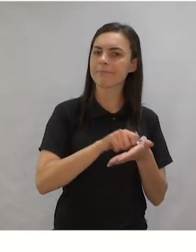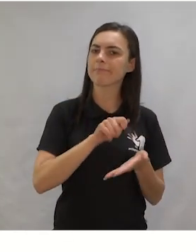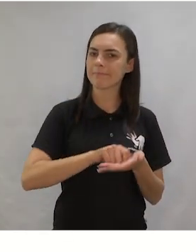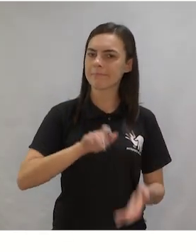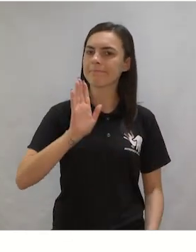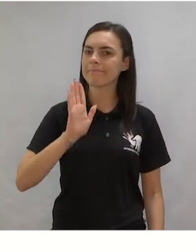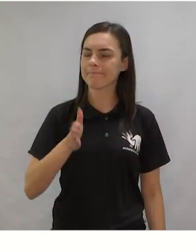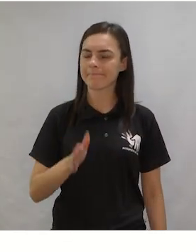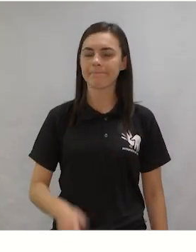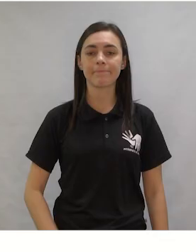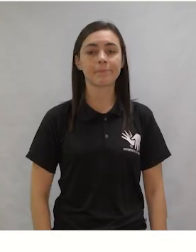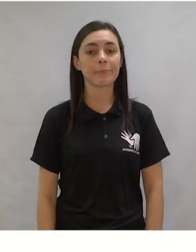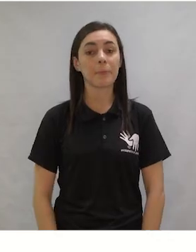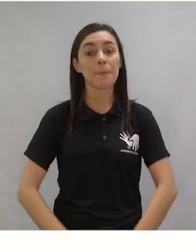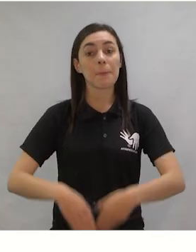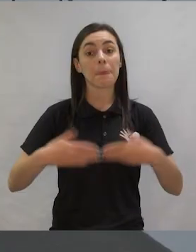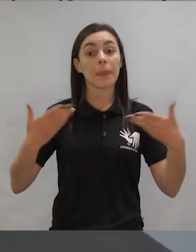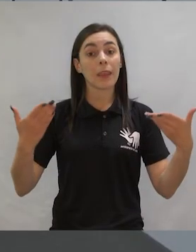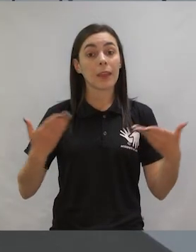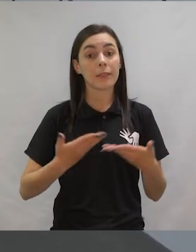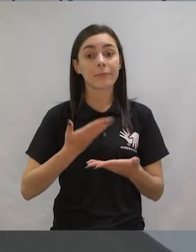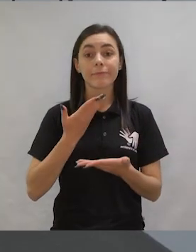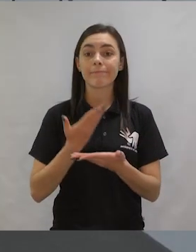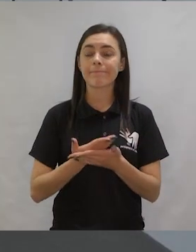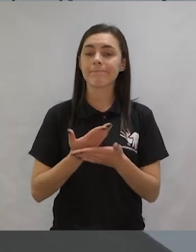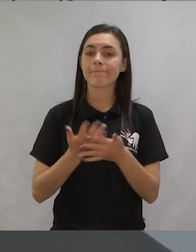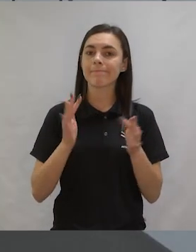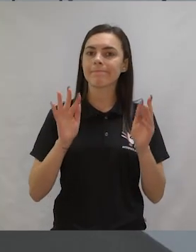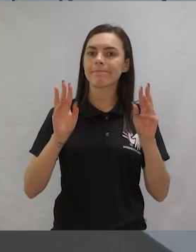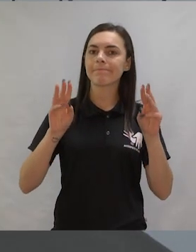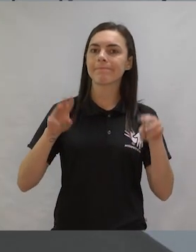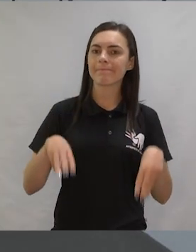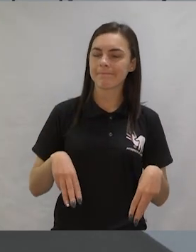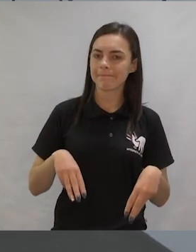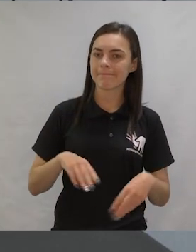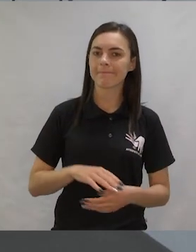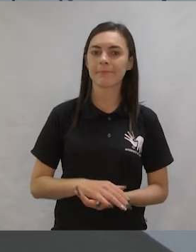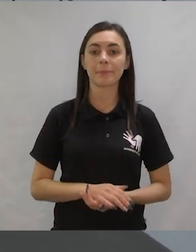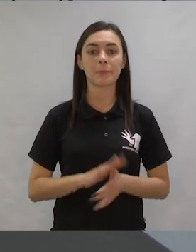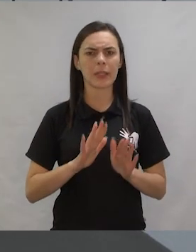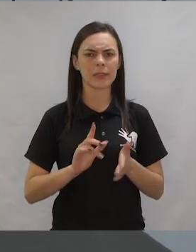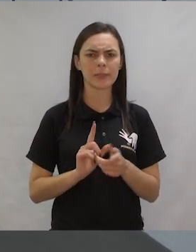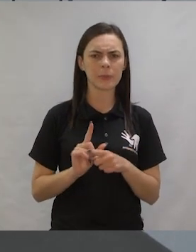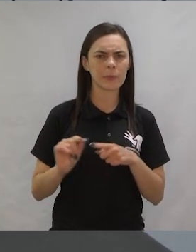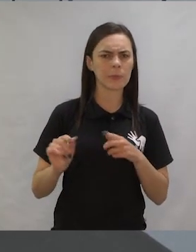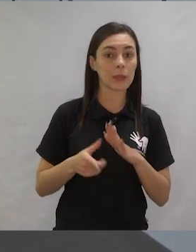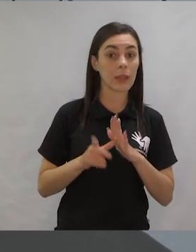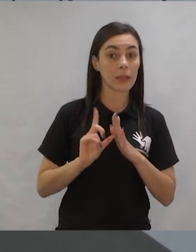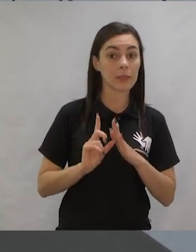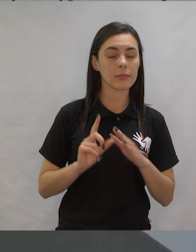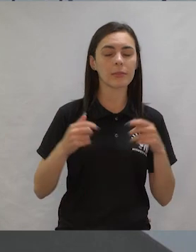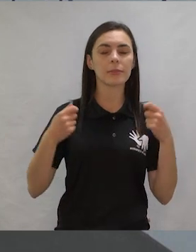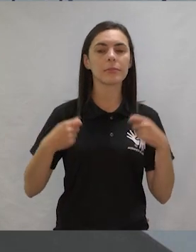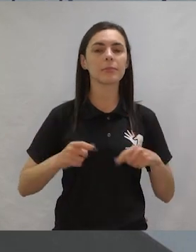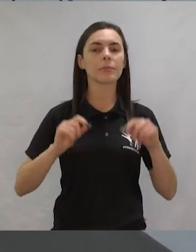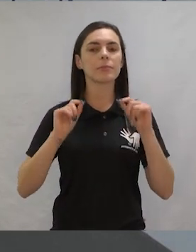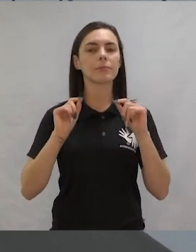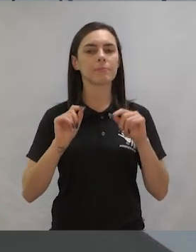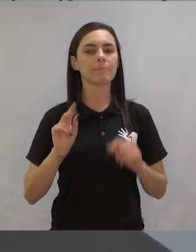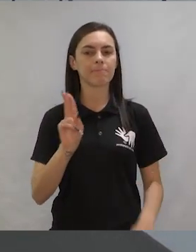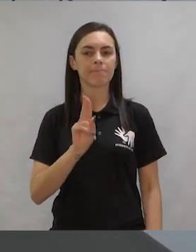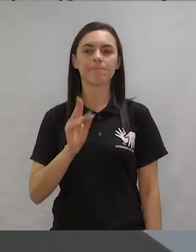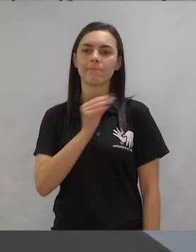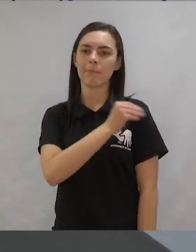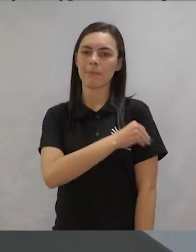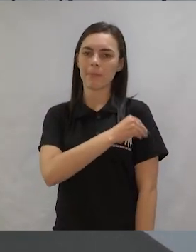né? Então, agora, nossa aula está chegando ao fim. Mas antes de eu ir embora, eu preciso passar